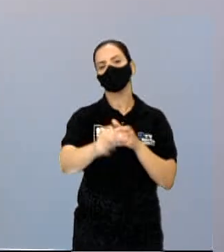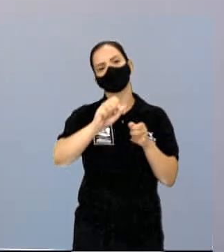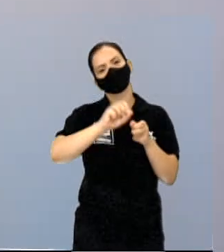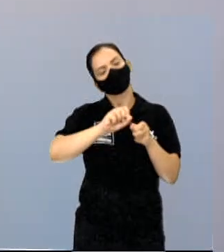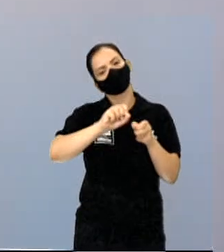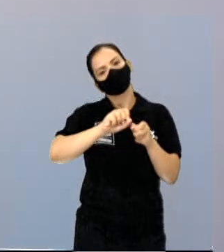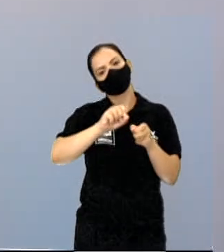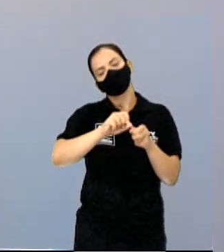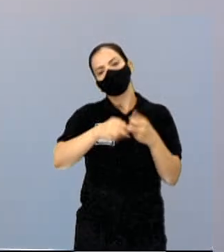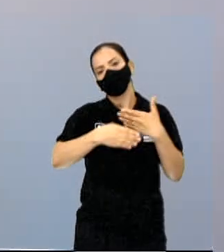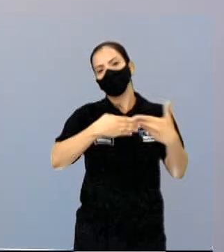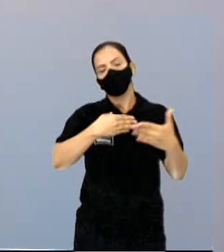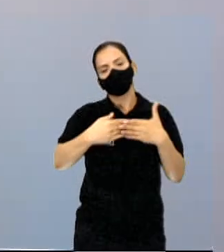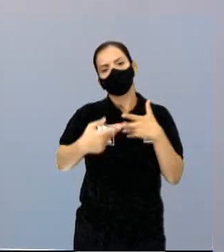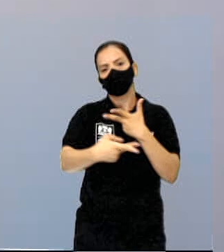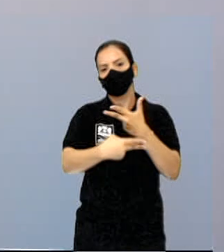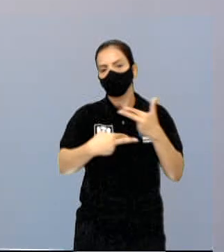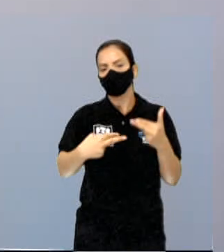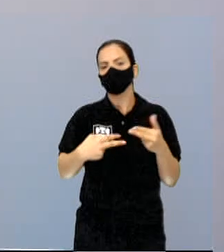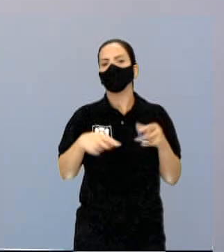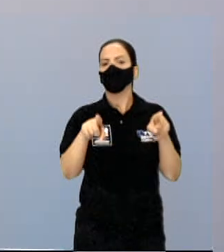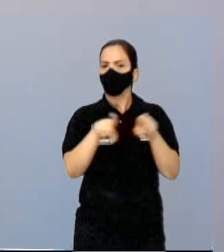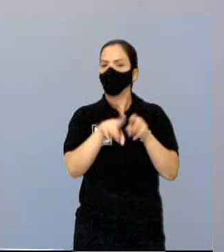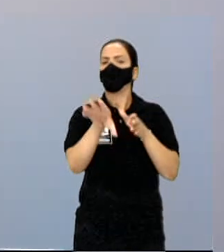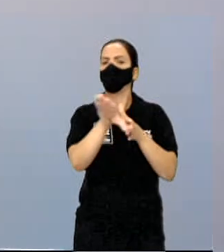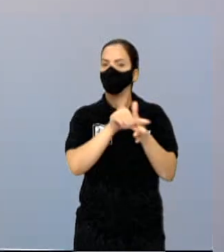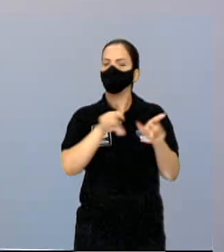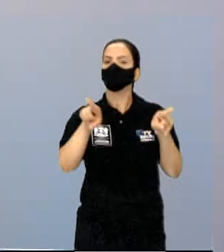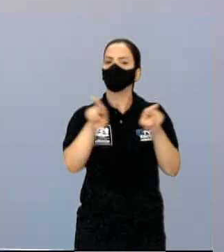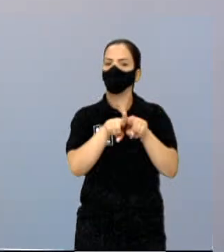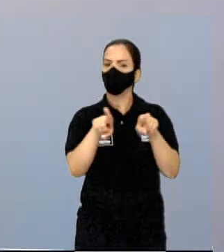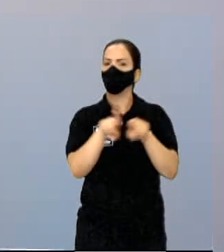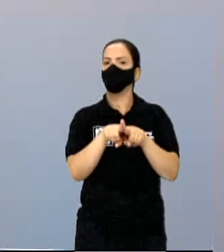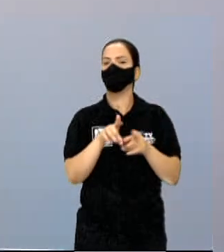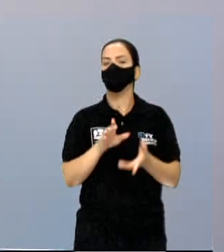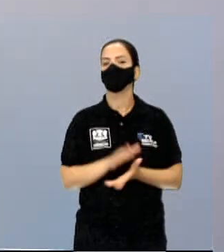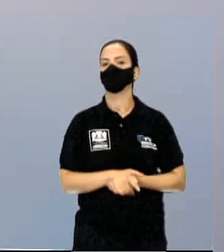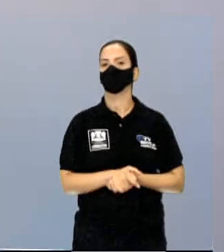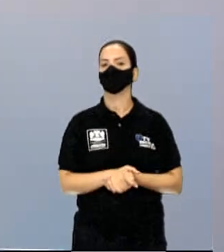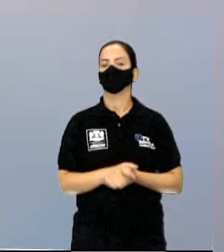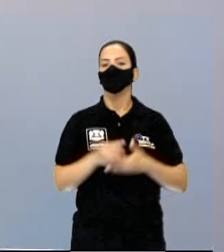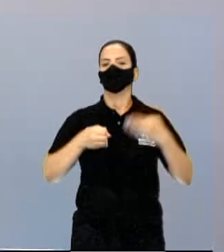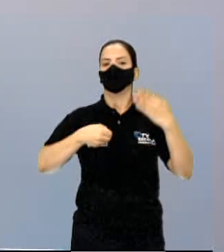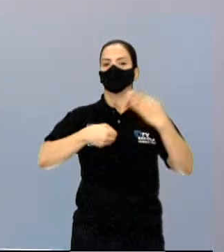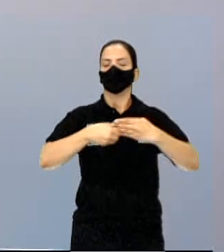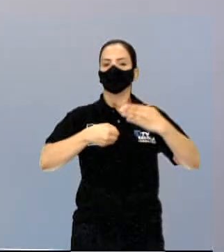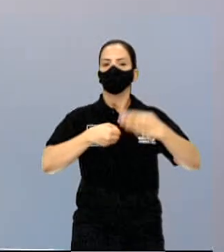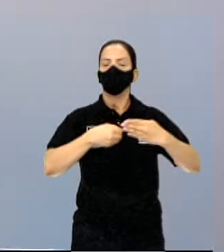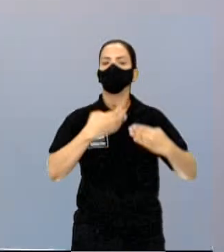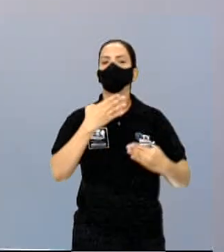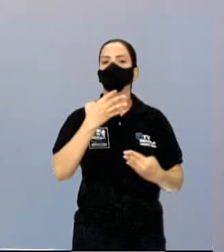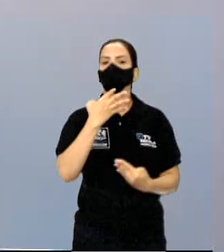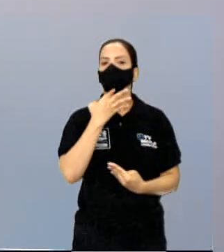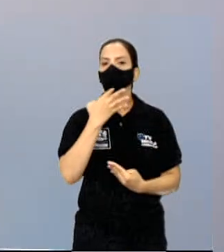que interessante essa lei, né? Então, a Babilônia ficou conhecida aí e essa tradição